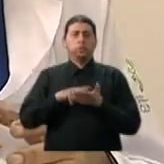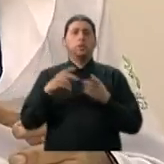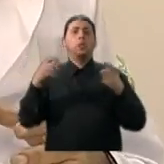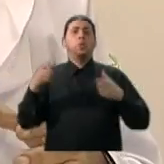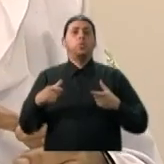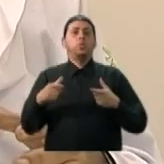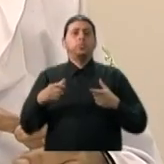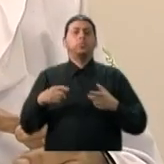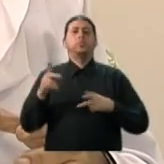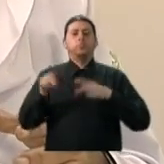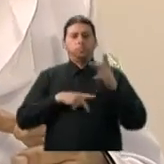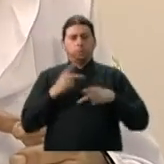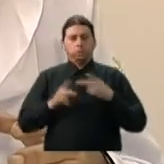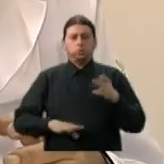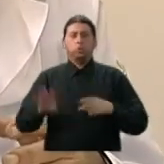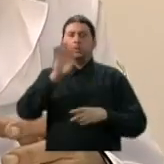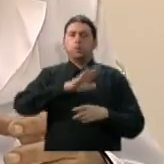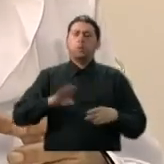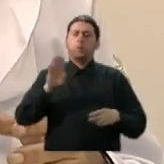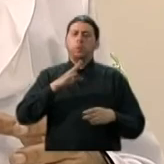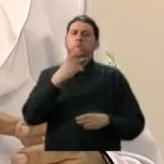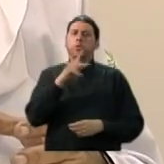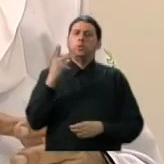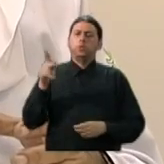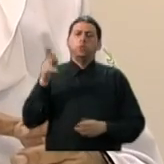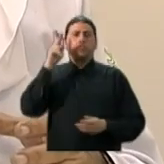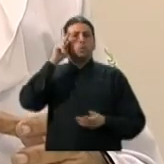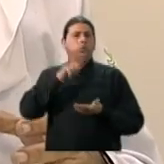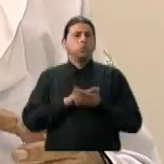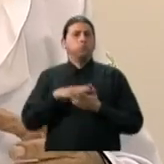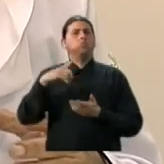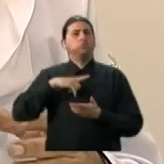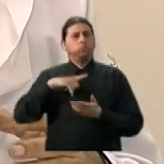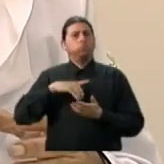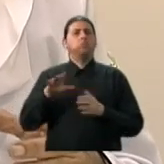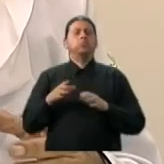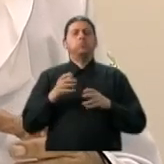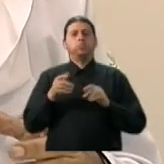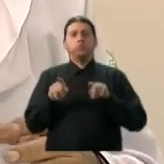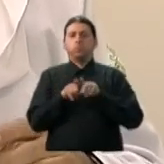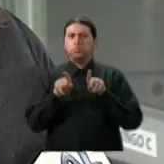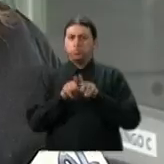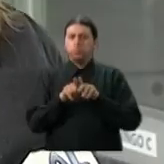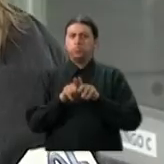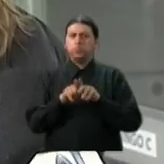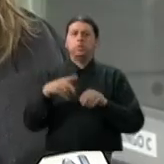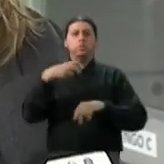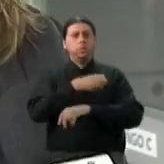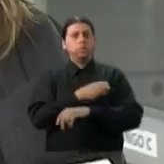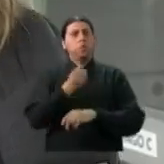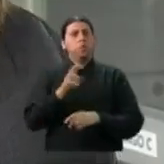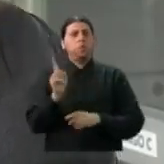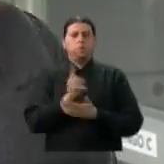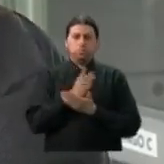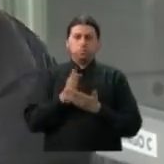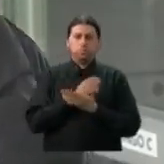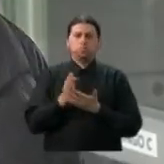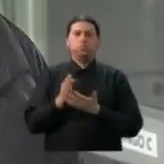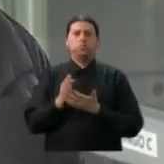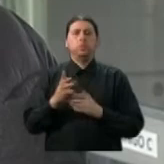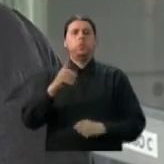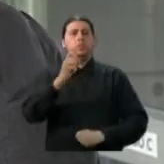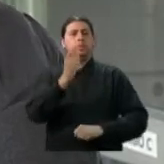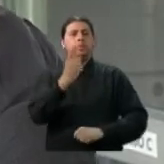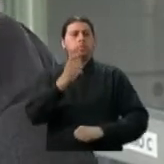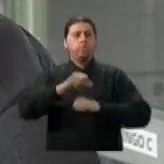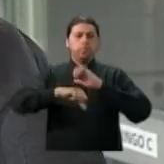Da população em geral. Então, essas pacientes teriam essas manifestações com vacina ou sem vacina. No primeiro ano de vacinação,